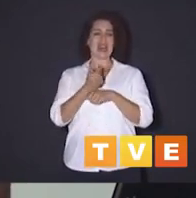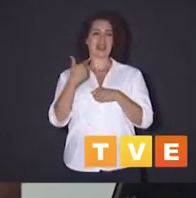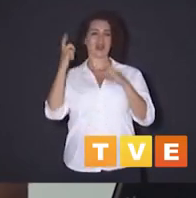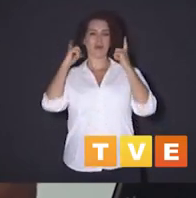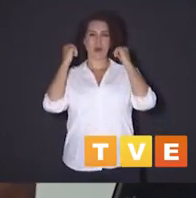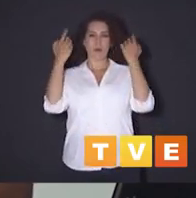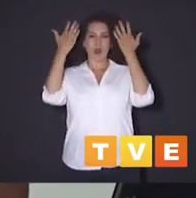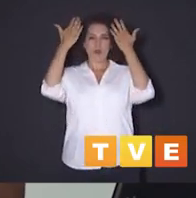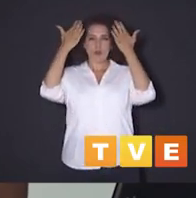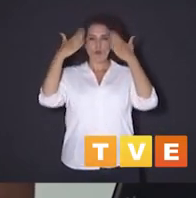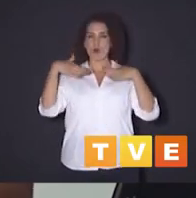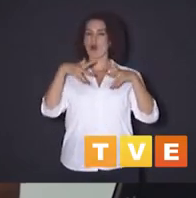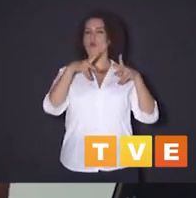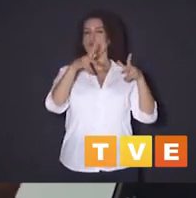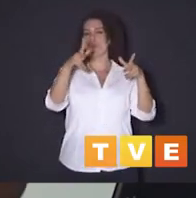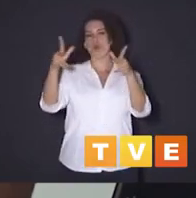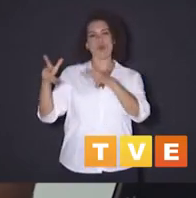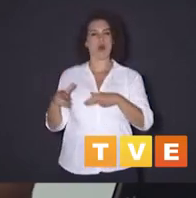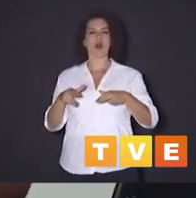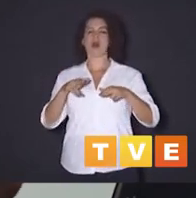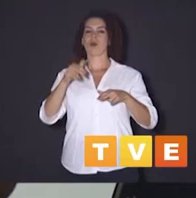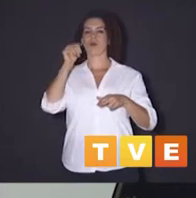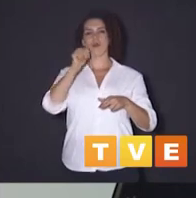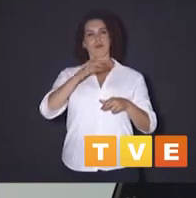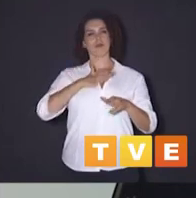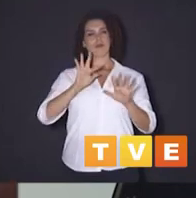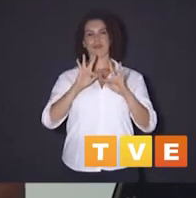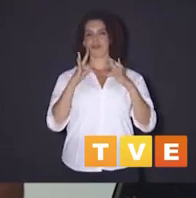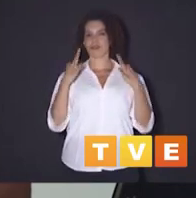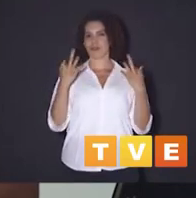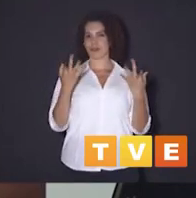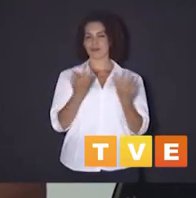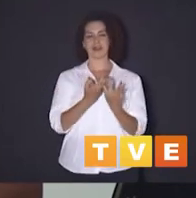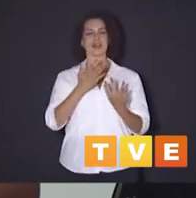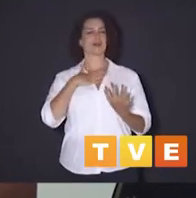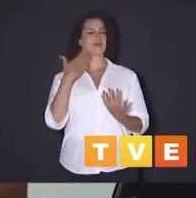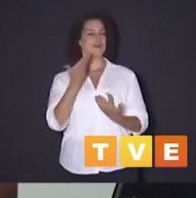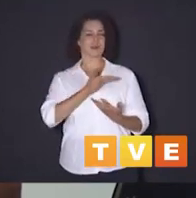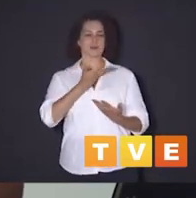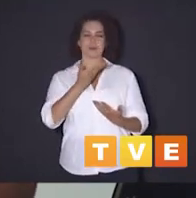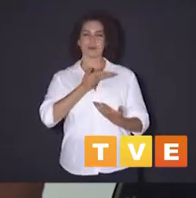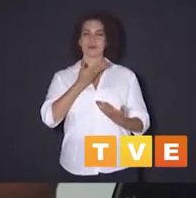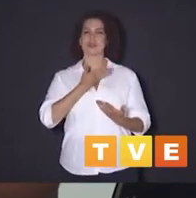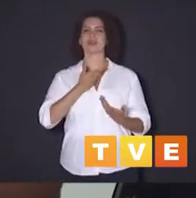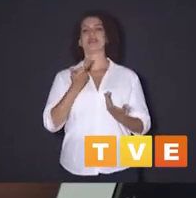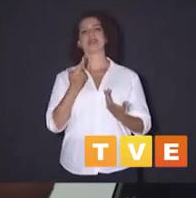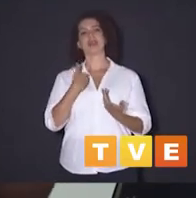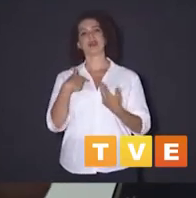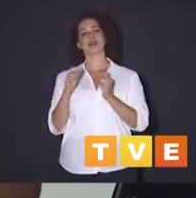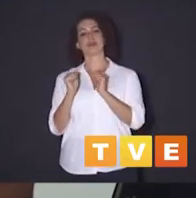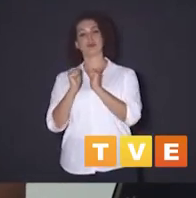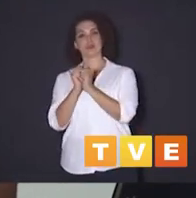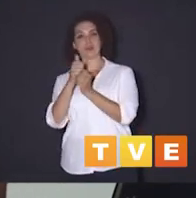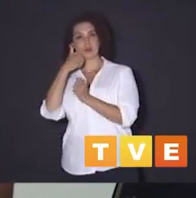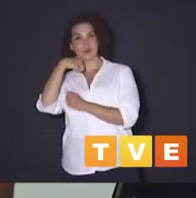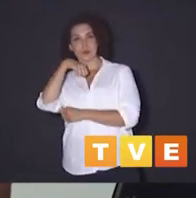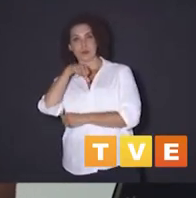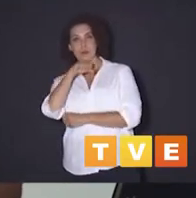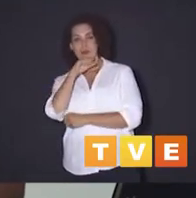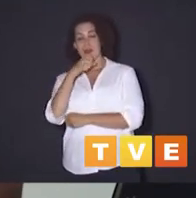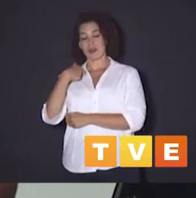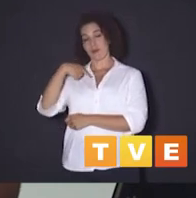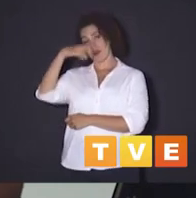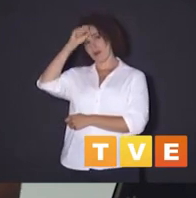como de muitas outras mulheres da minha família ou do meu círculo de amizades na eu preciso junto com minha mãe aprender a cortar o meu cabelo